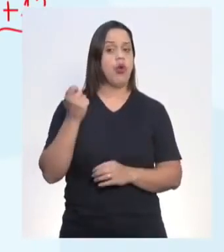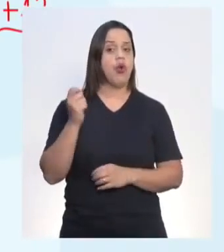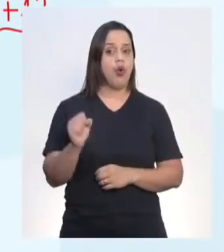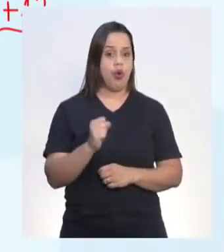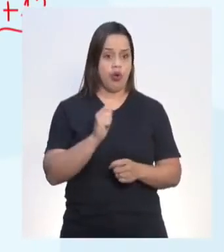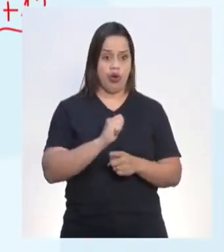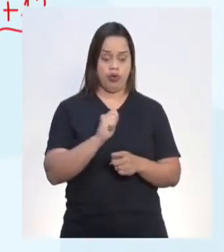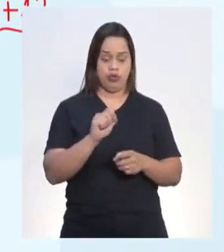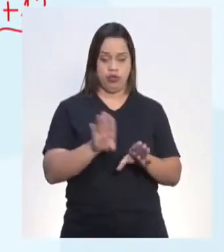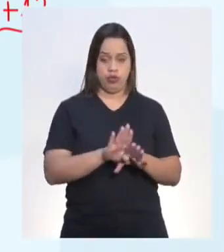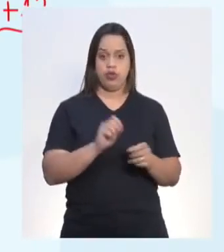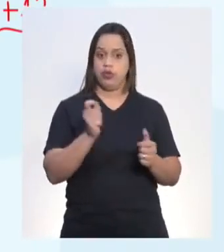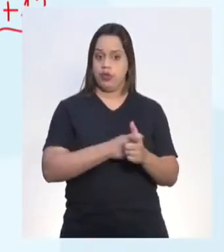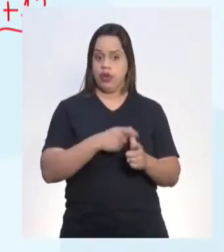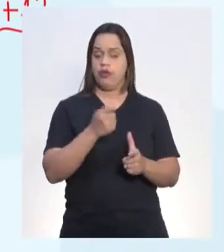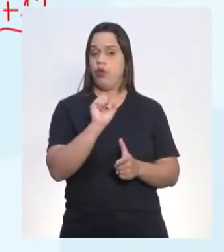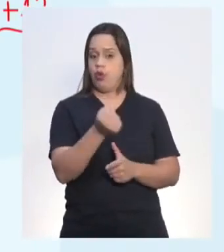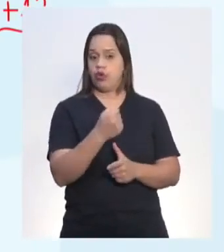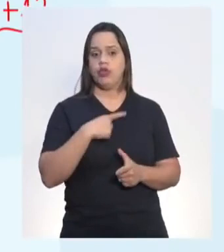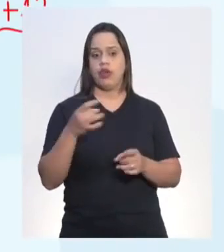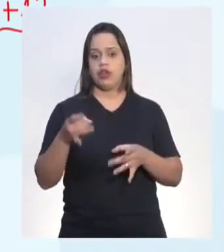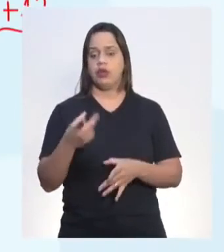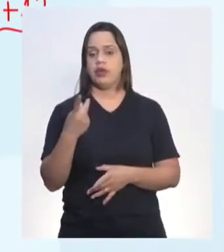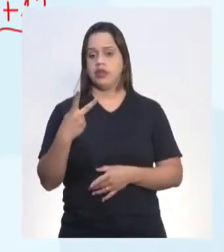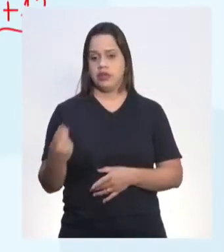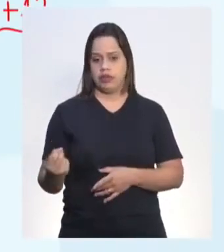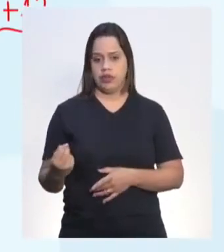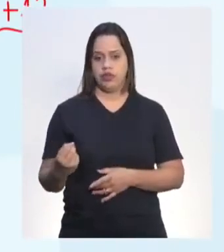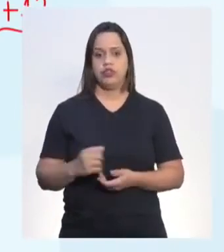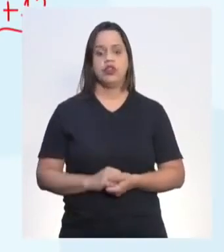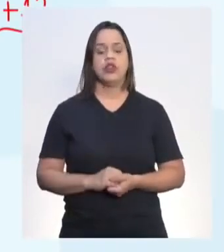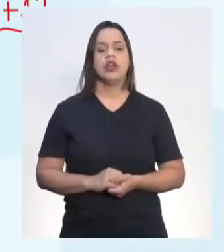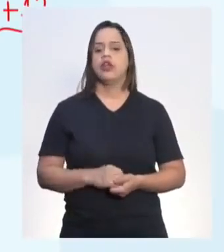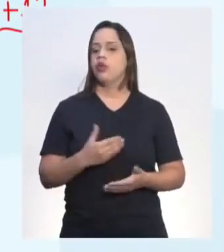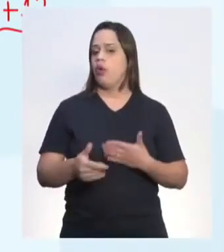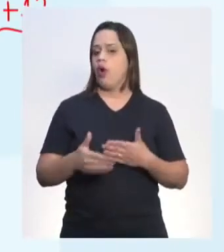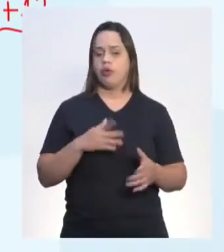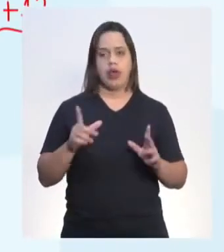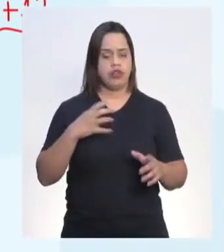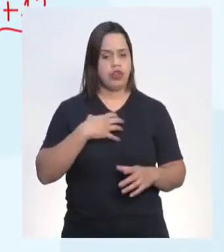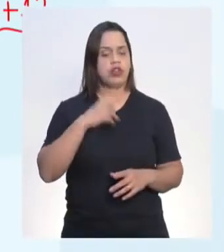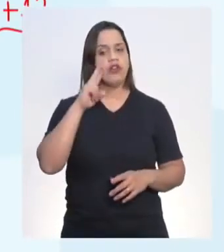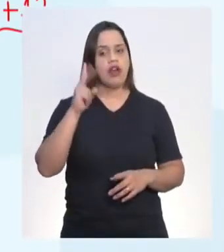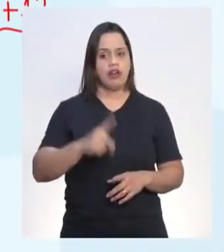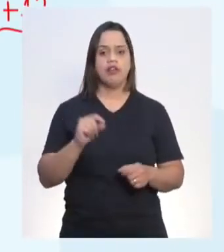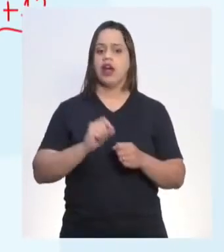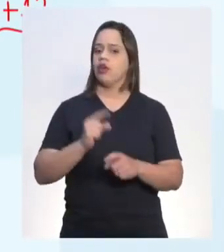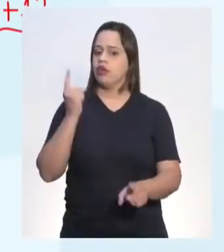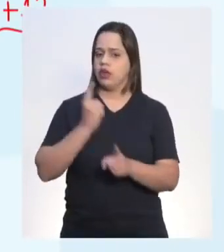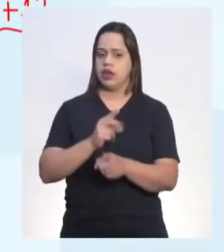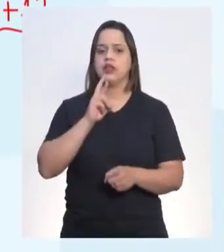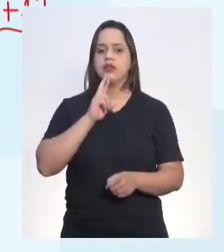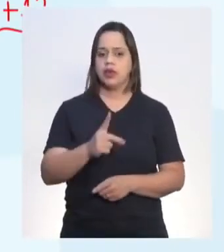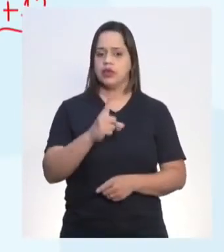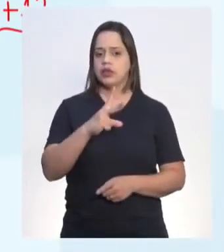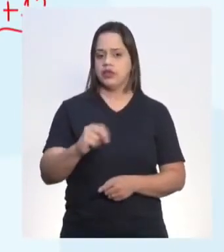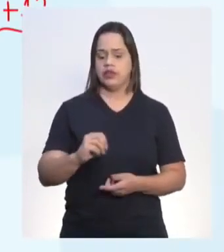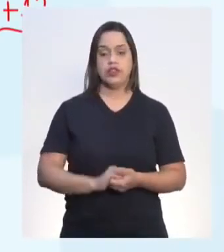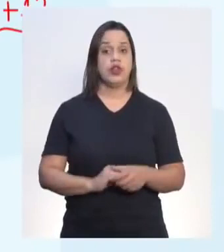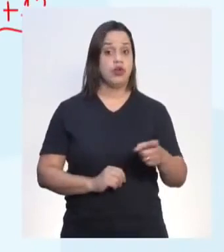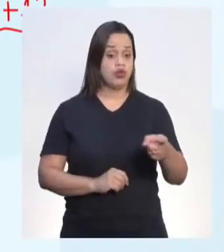ficar com 120. De qualquer forma que você fizer essa conta, você vai encontrar o próprio 120, tá bom? O x vai